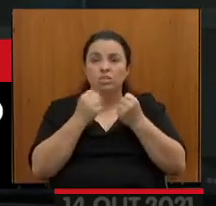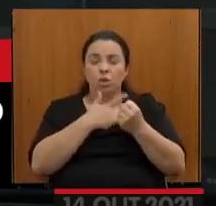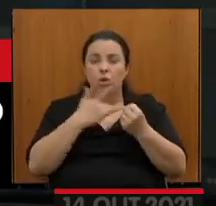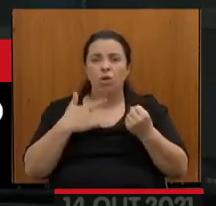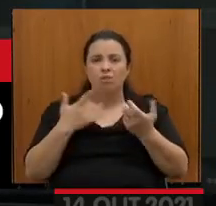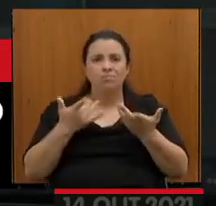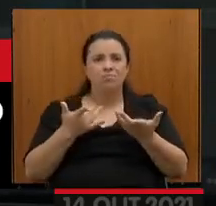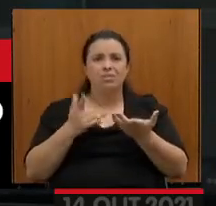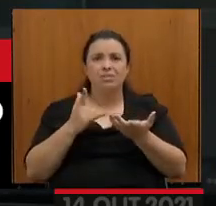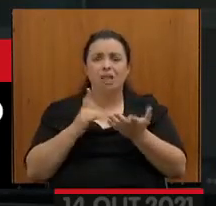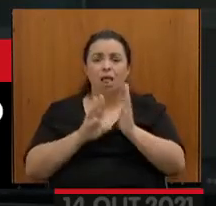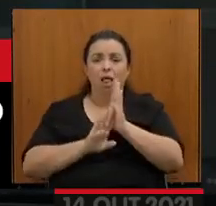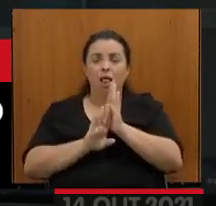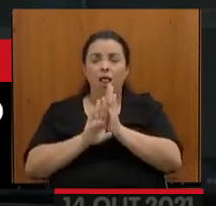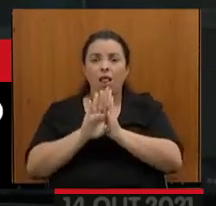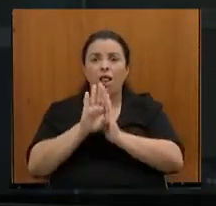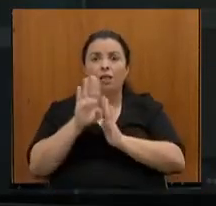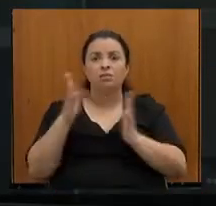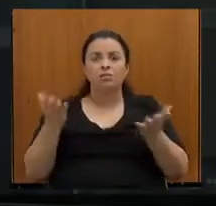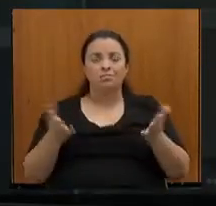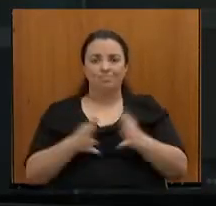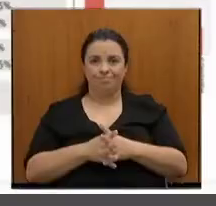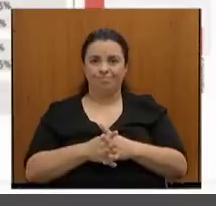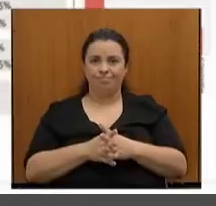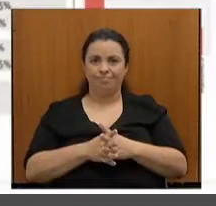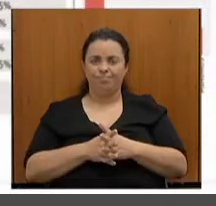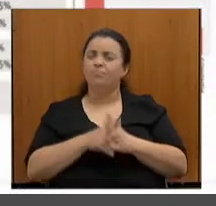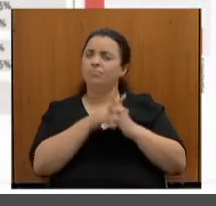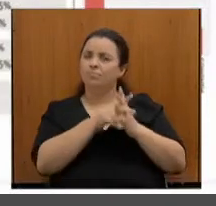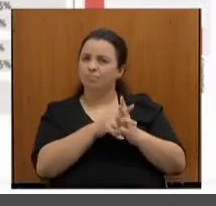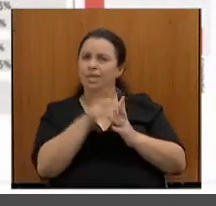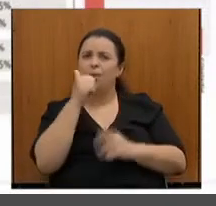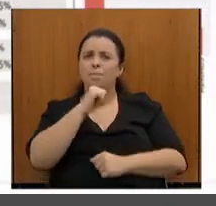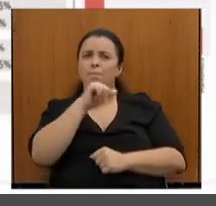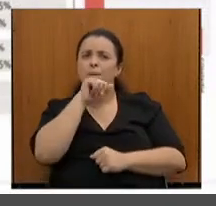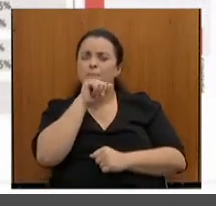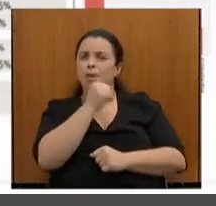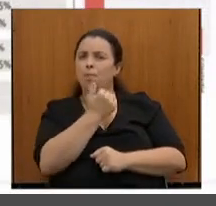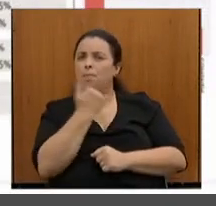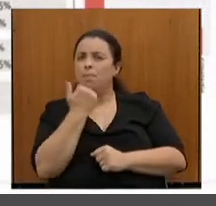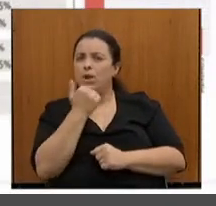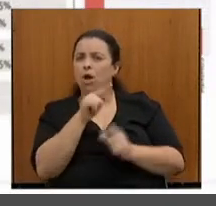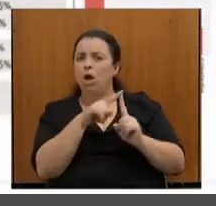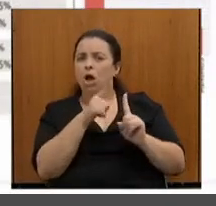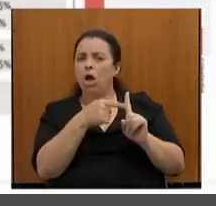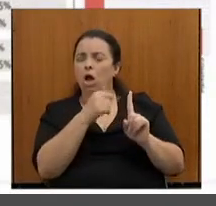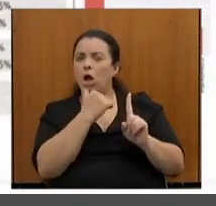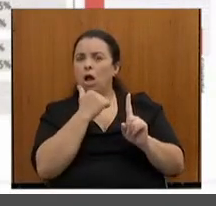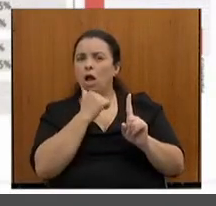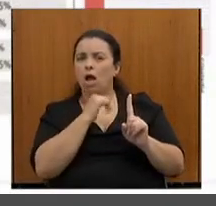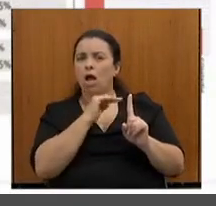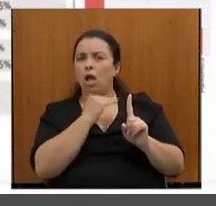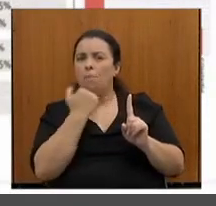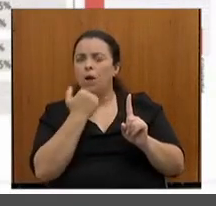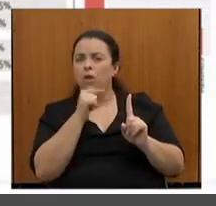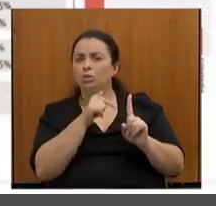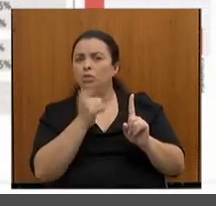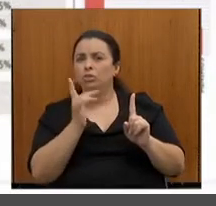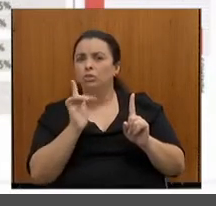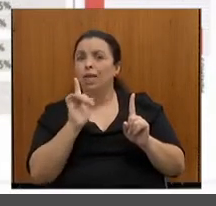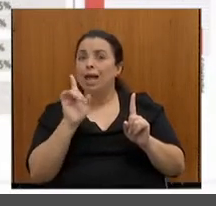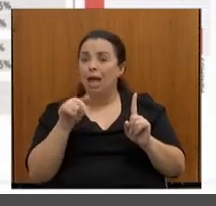E quando a gente fala em morte materna, como já bem falou a colega da OPAS, a gente está falando de quem? De mulheres